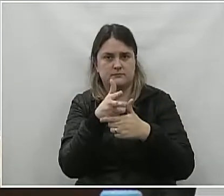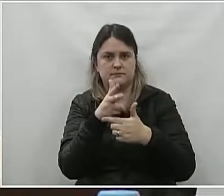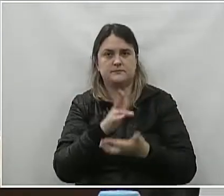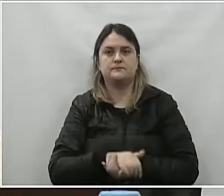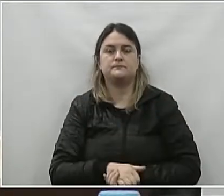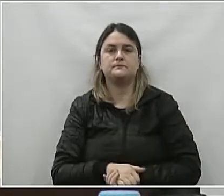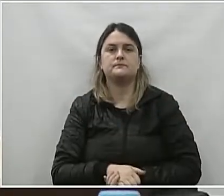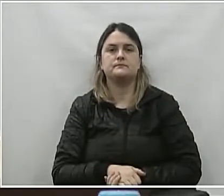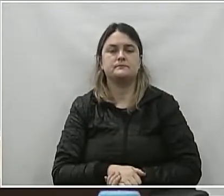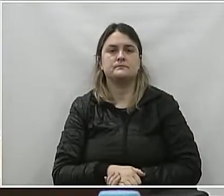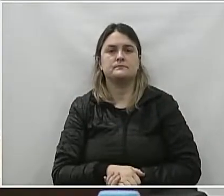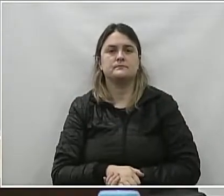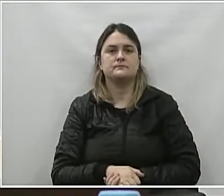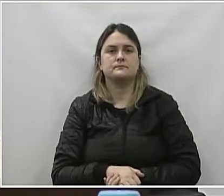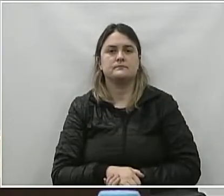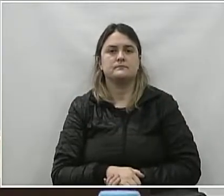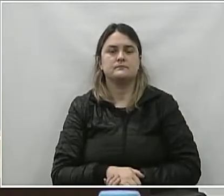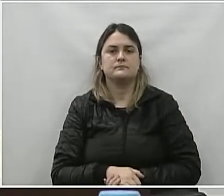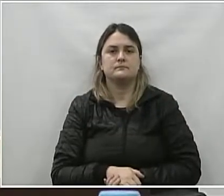casa.